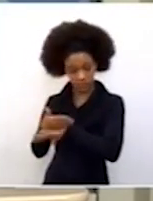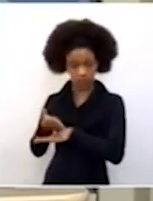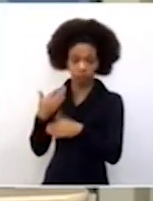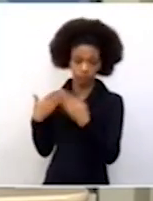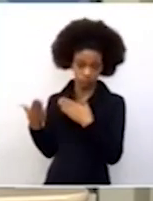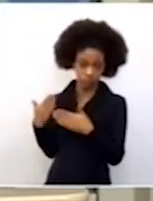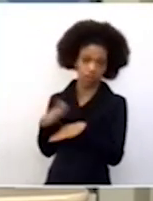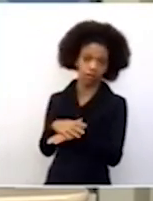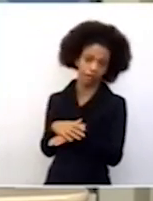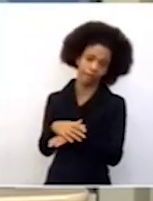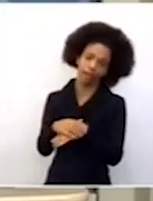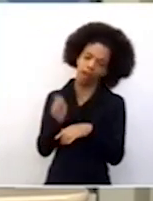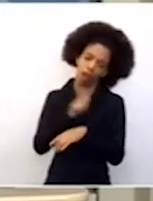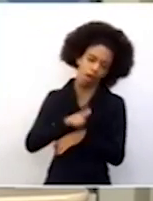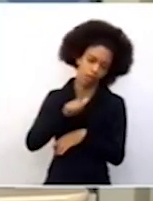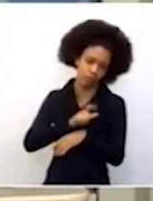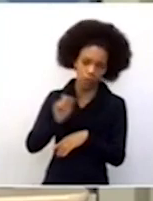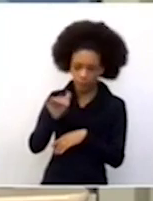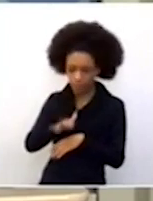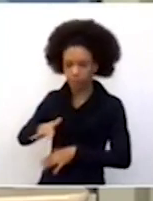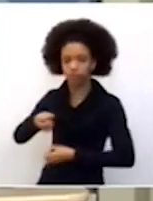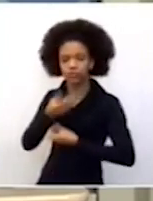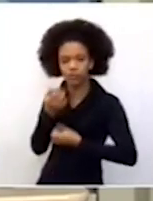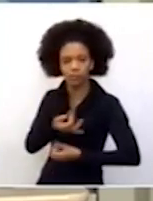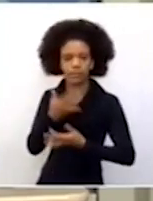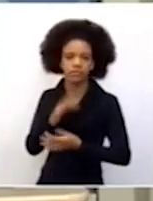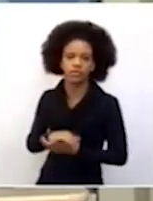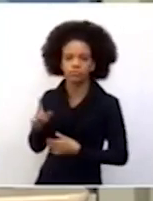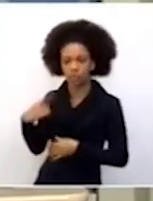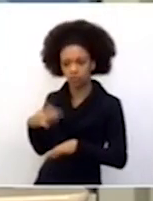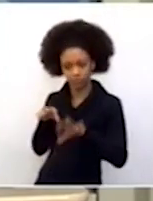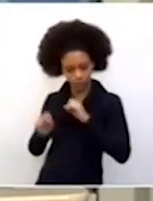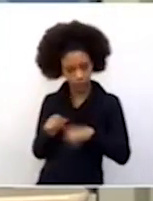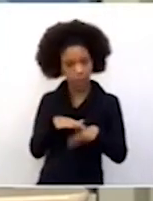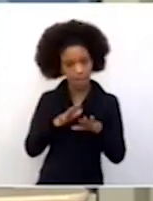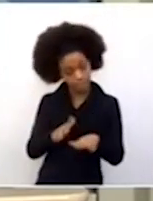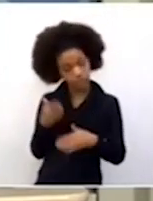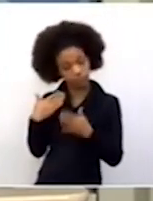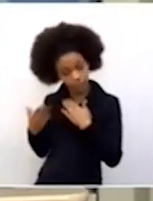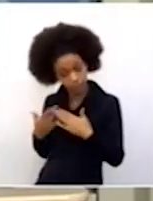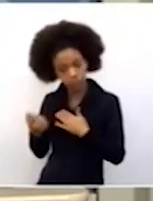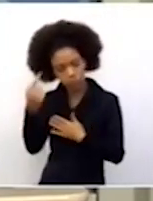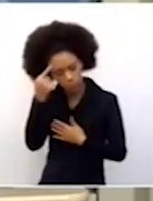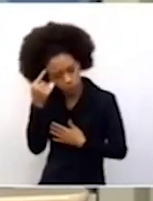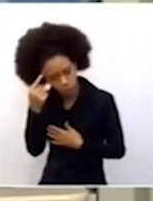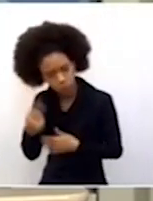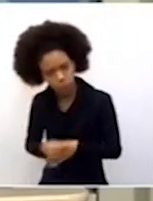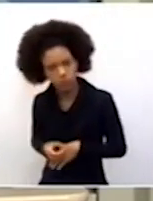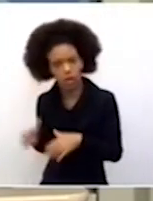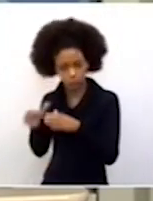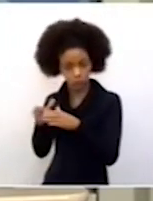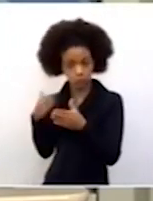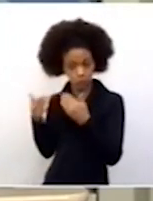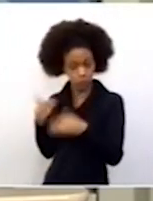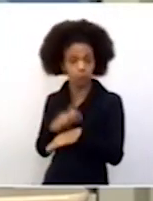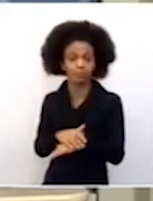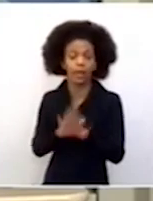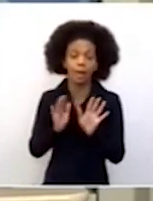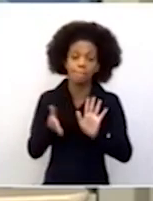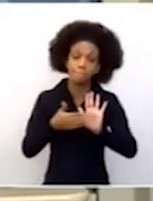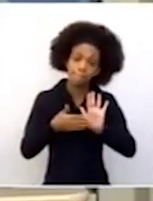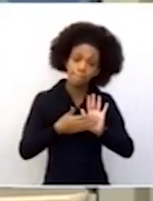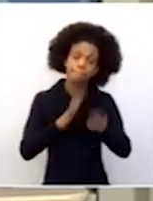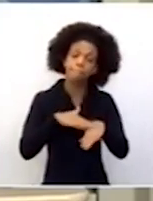bate-papo acaba sendo um ambiente de formação, né, nós estamos formando, mas também é um momento de bate-papo e reflexões no chat, tá? Nós vamos propor mais